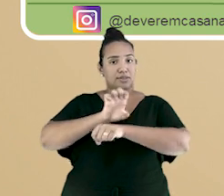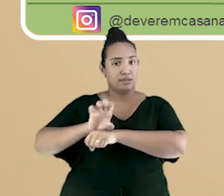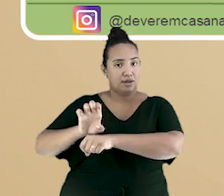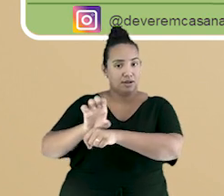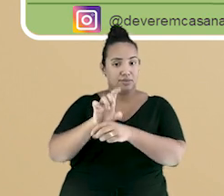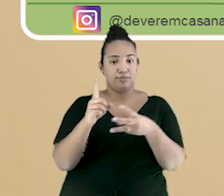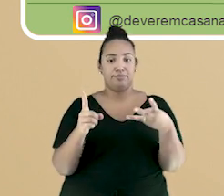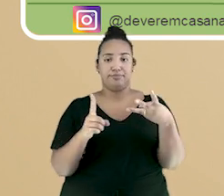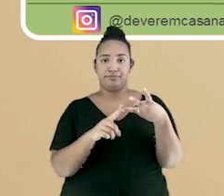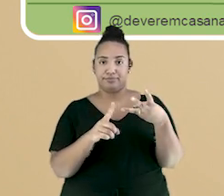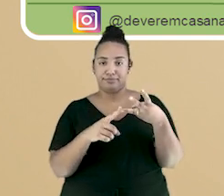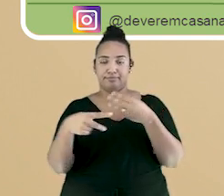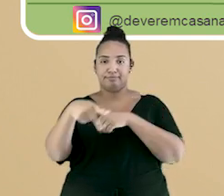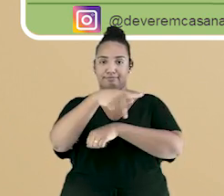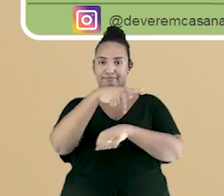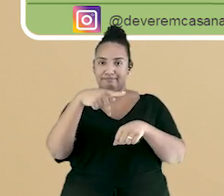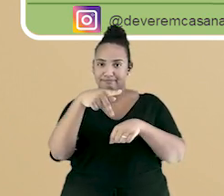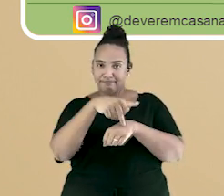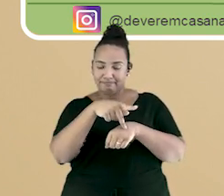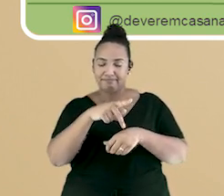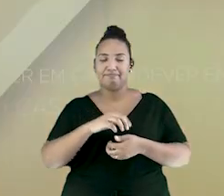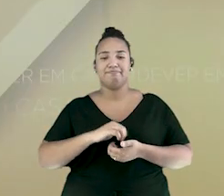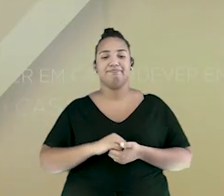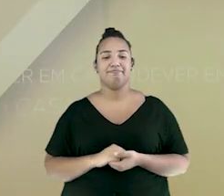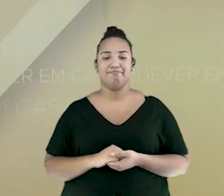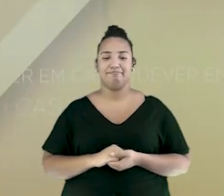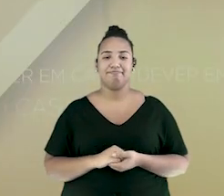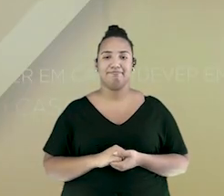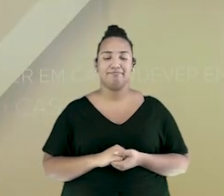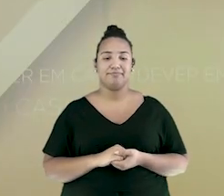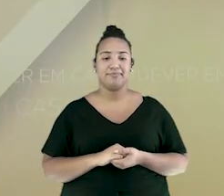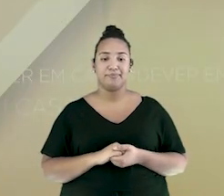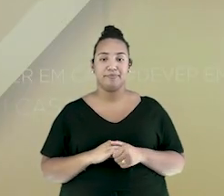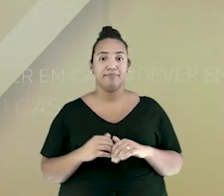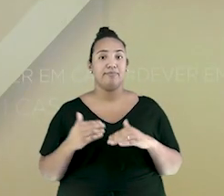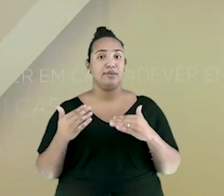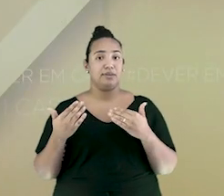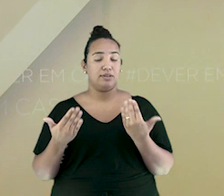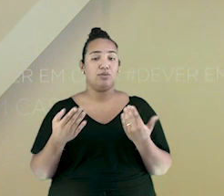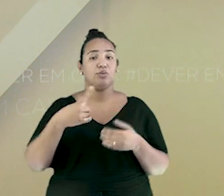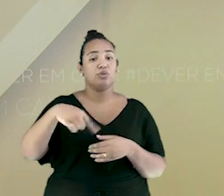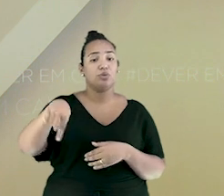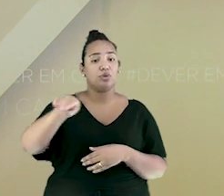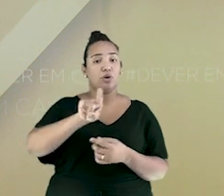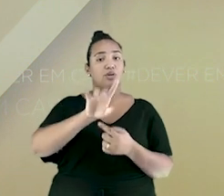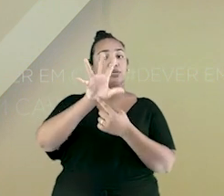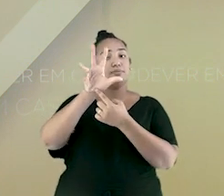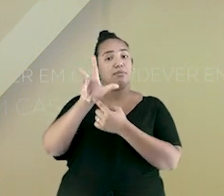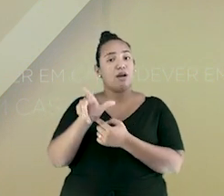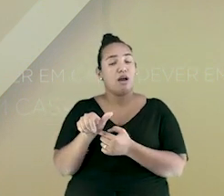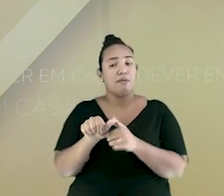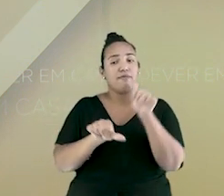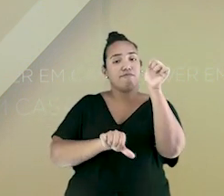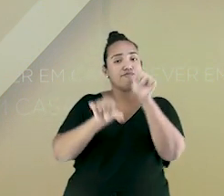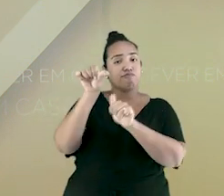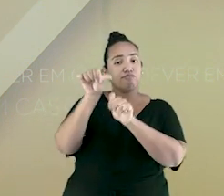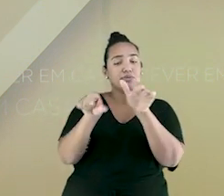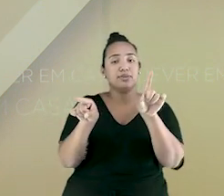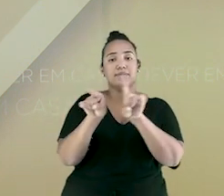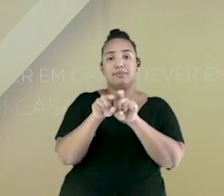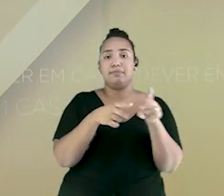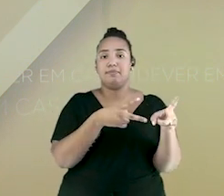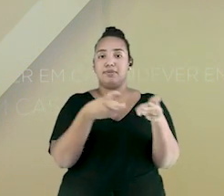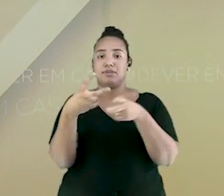estados e fronteira para países. Fizemos análise de alguns mapas e identificamos